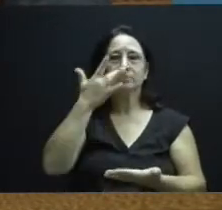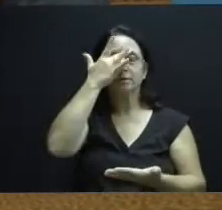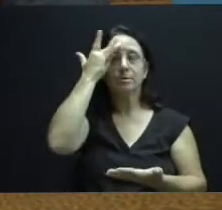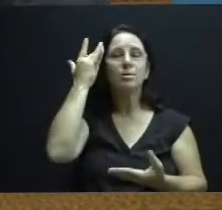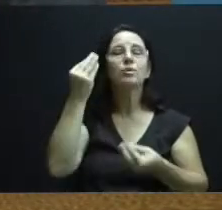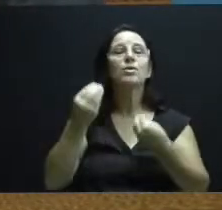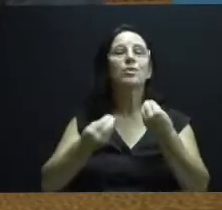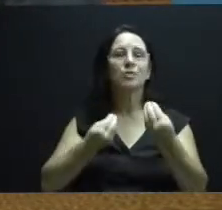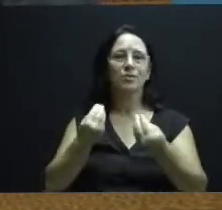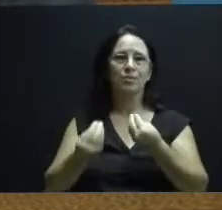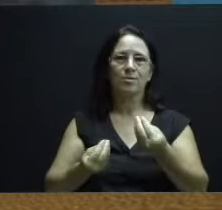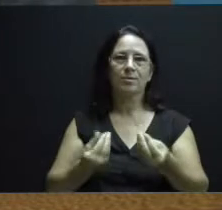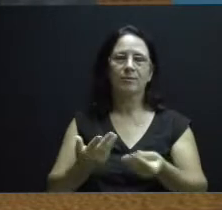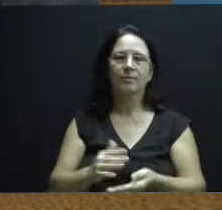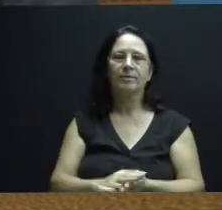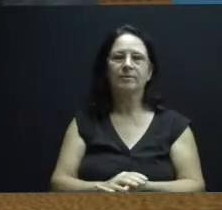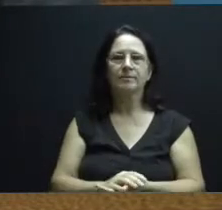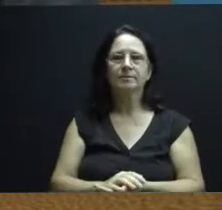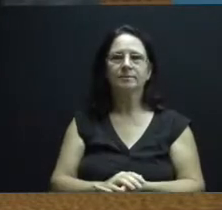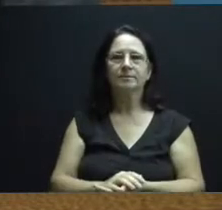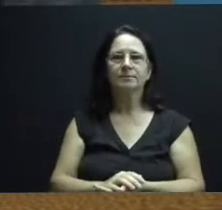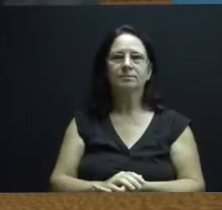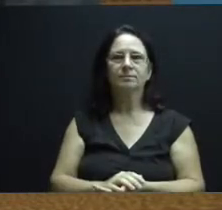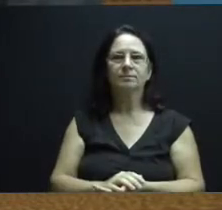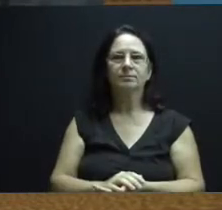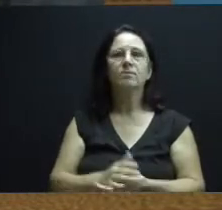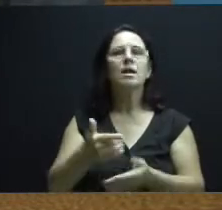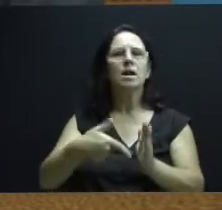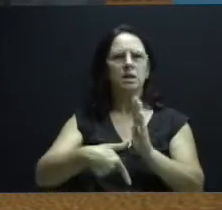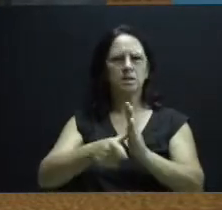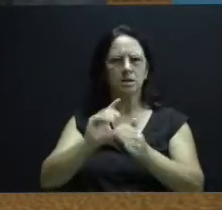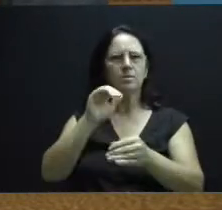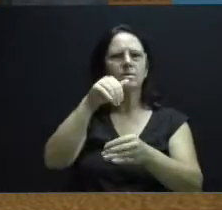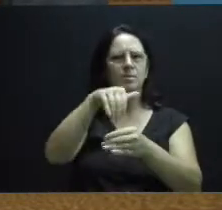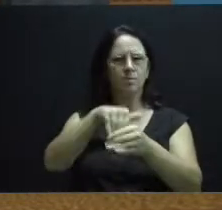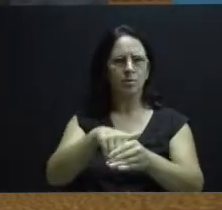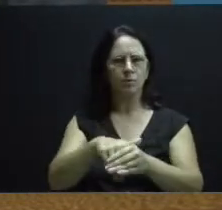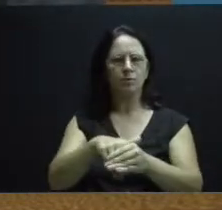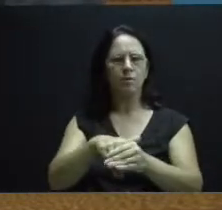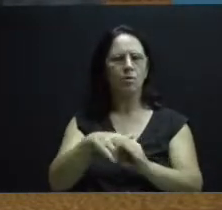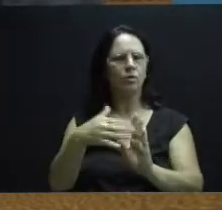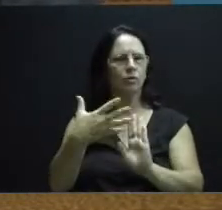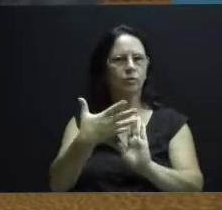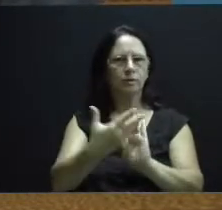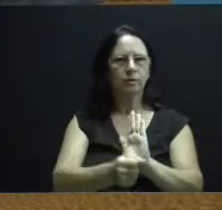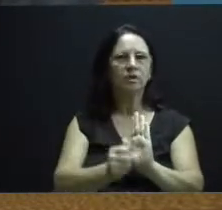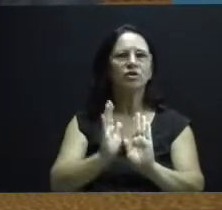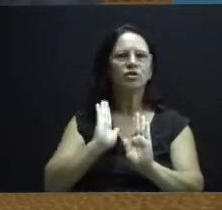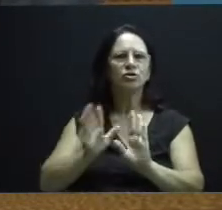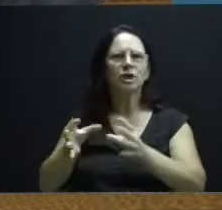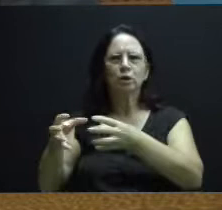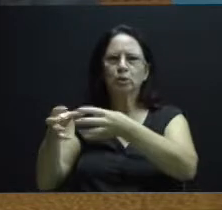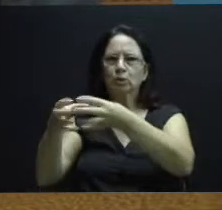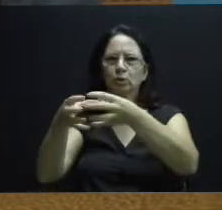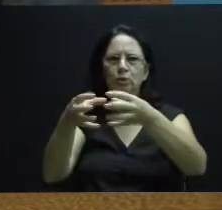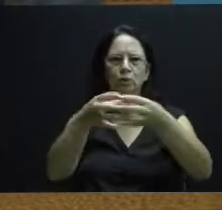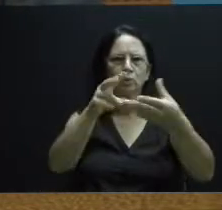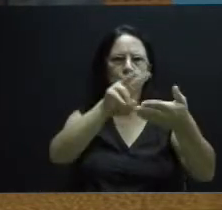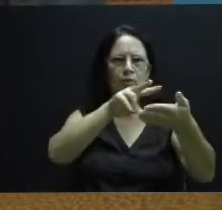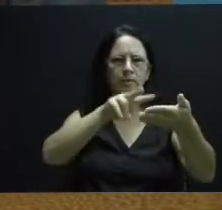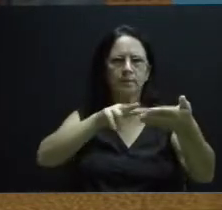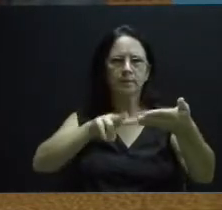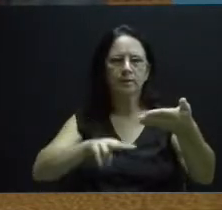eu antecipando o meu voto como eu falei favorável mas de todas as comissões que a gente analisa